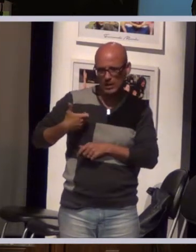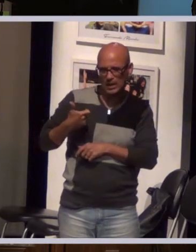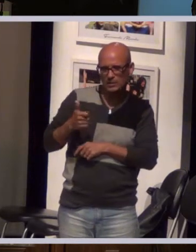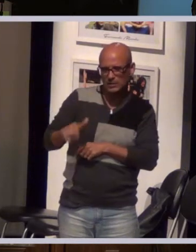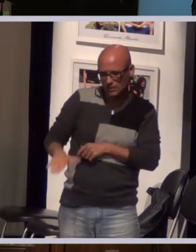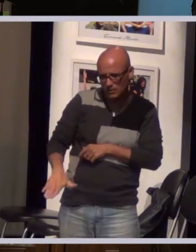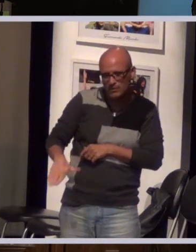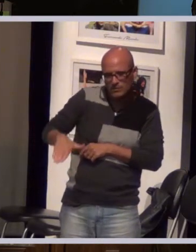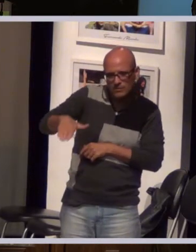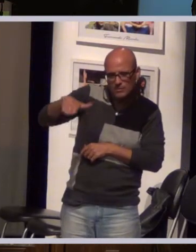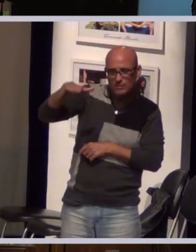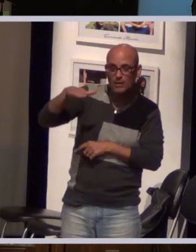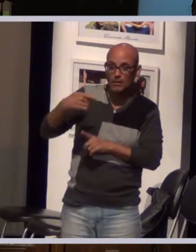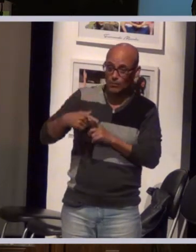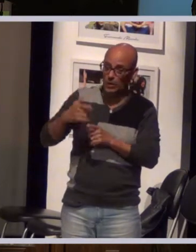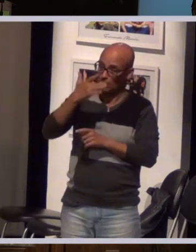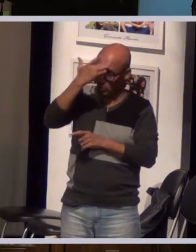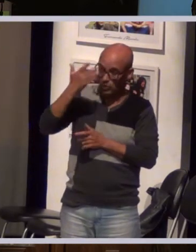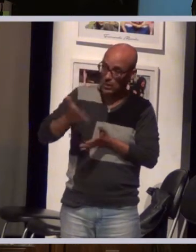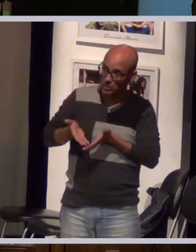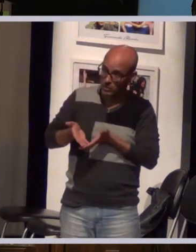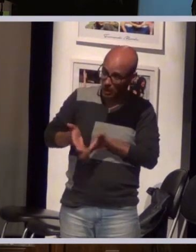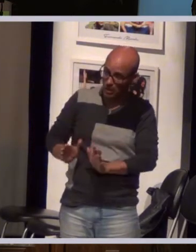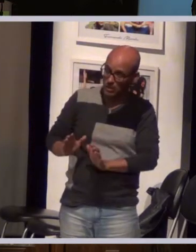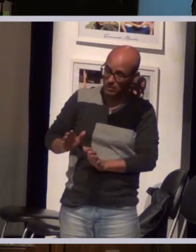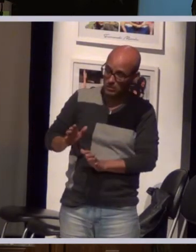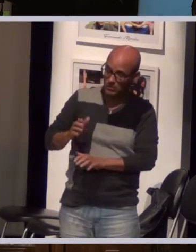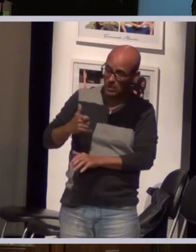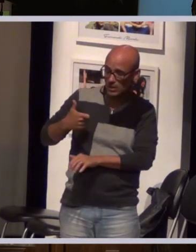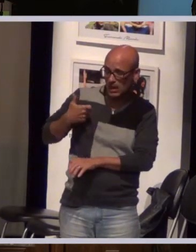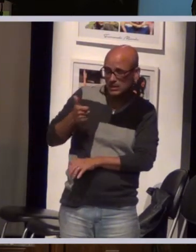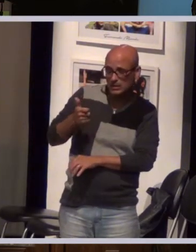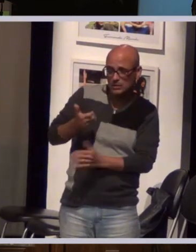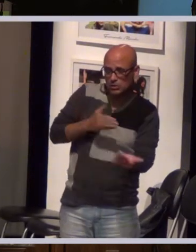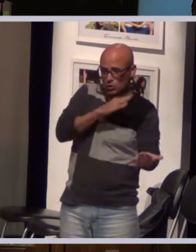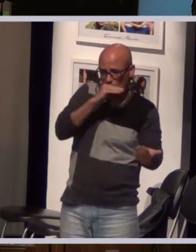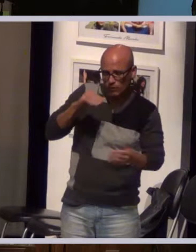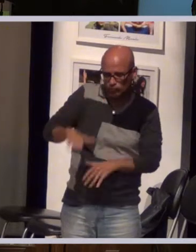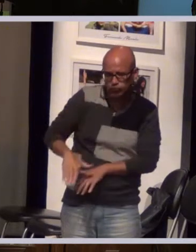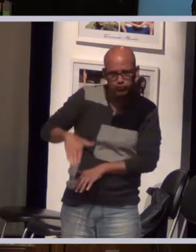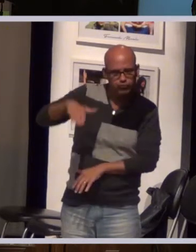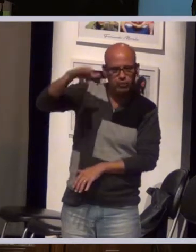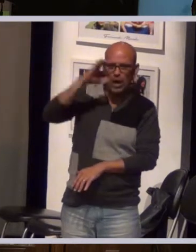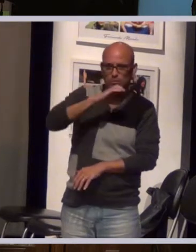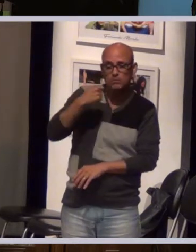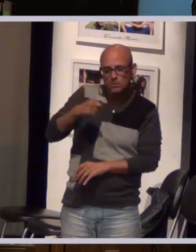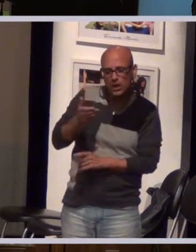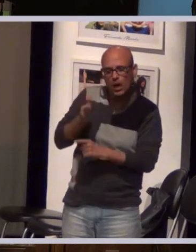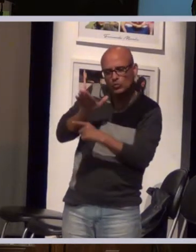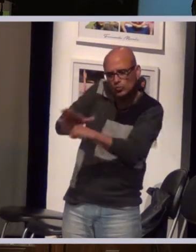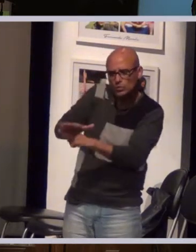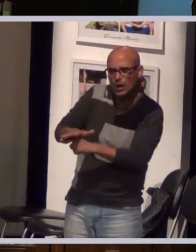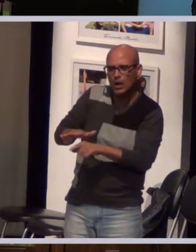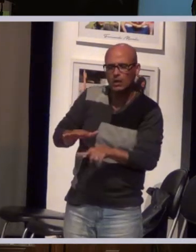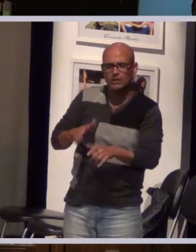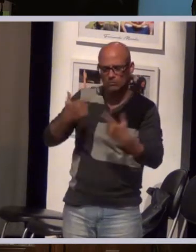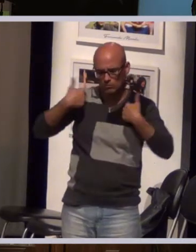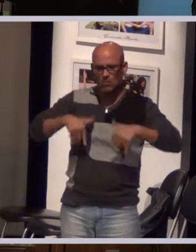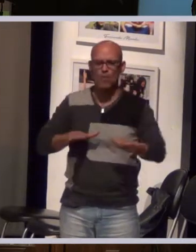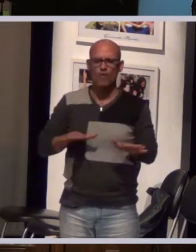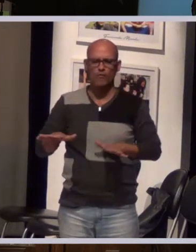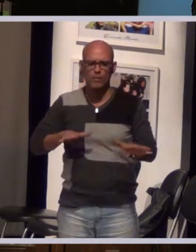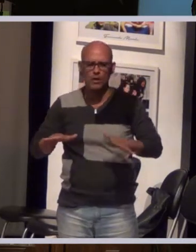crescimento acelerado natural da fase, é importante manter a funcionalidade dessas pessoas,